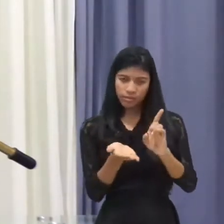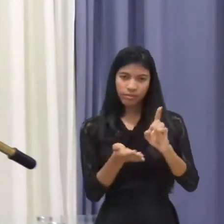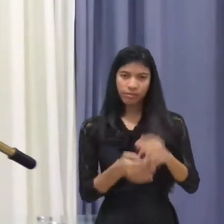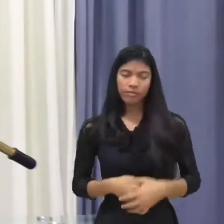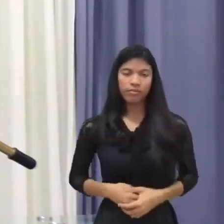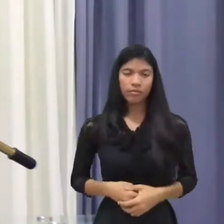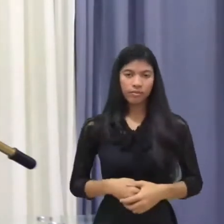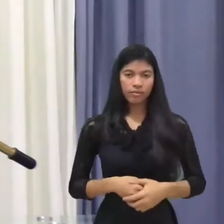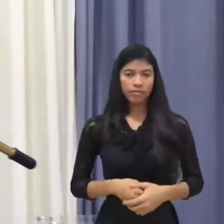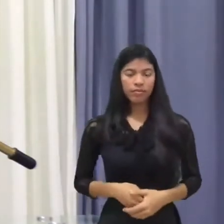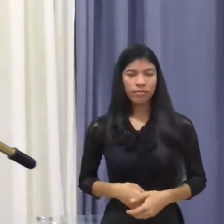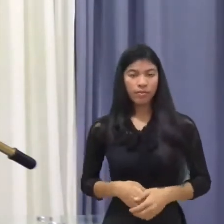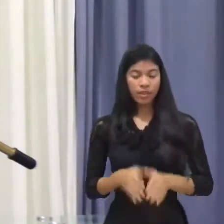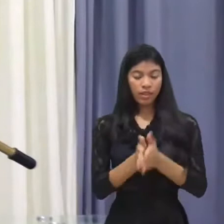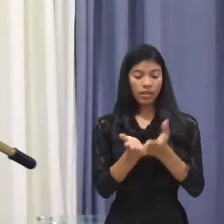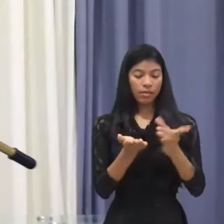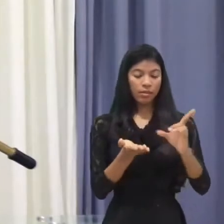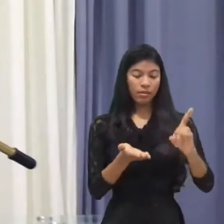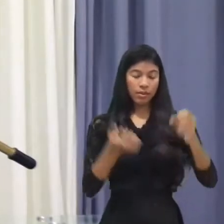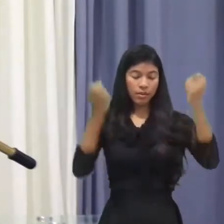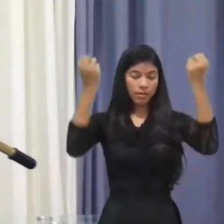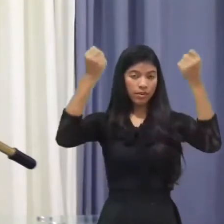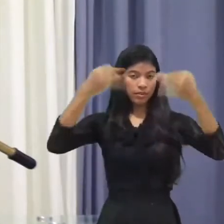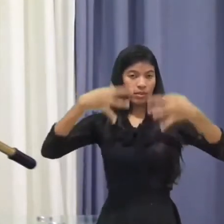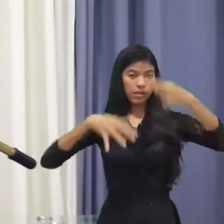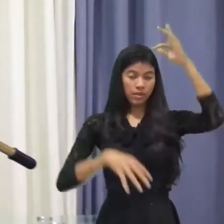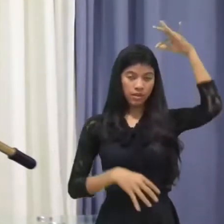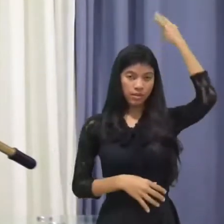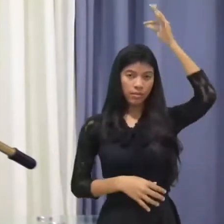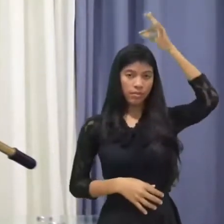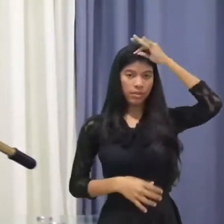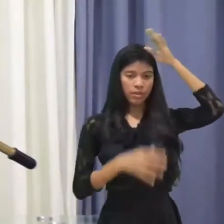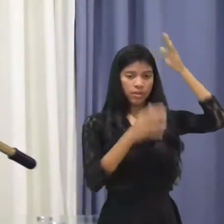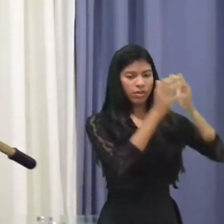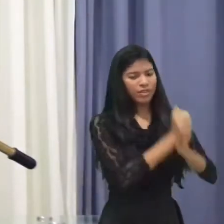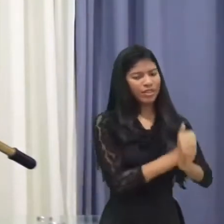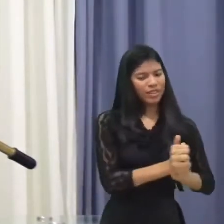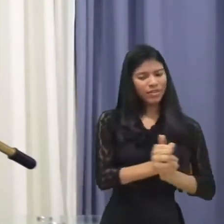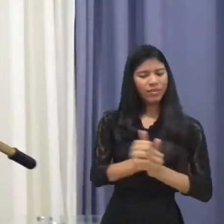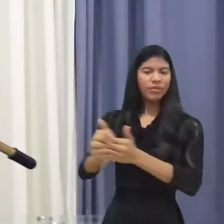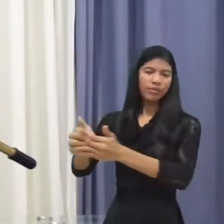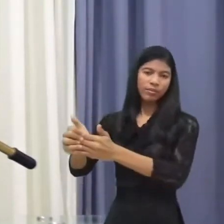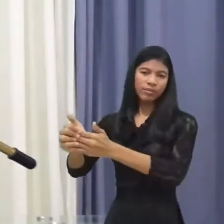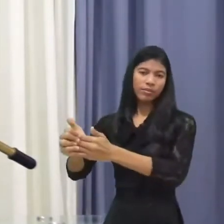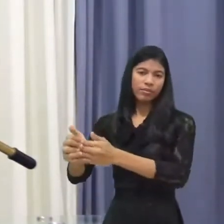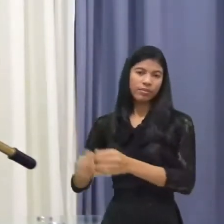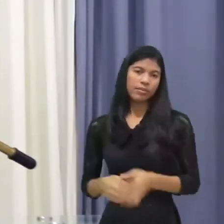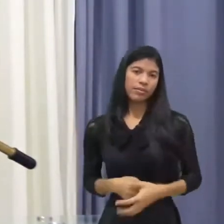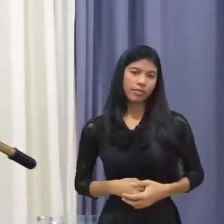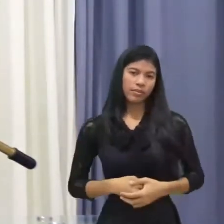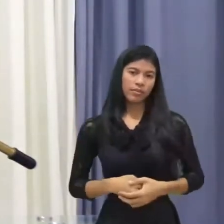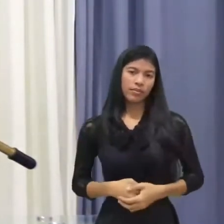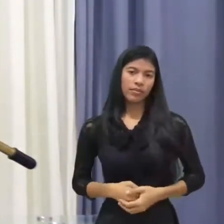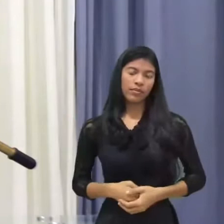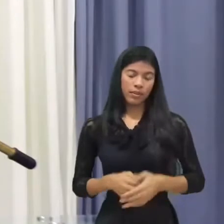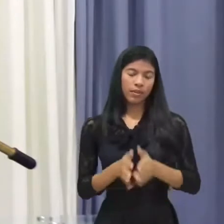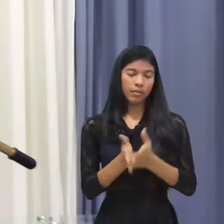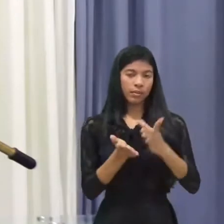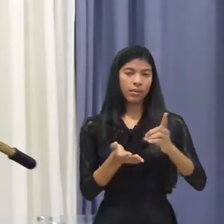Espírito arrebatou Filipe, tirou ele de lá e botou para outro lugar. Está certo? É isso que a Bíblia